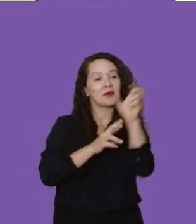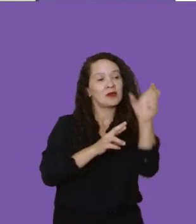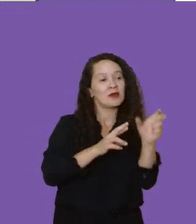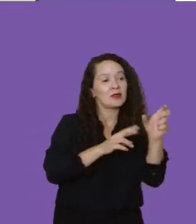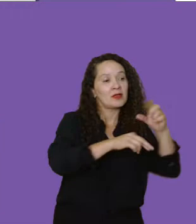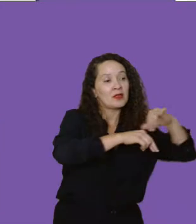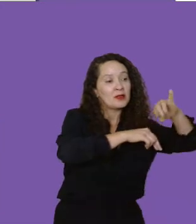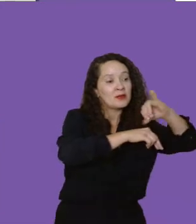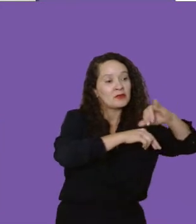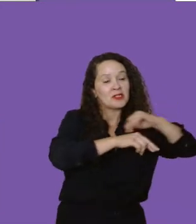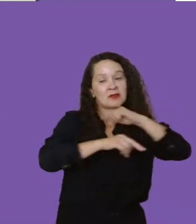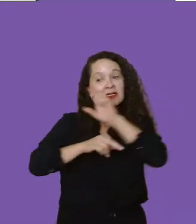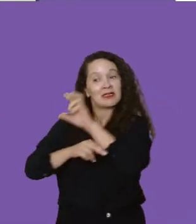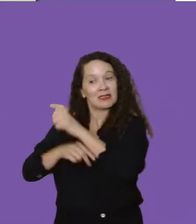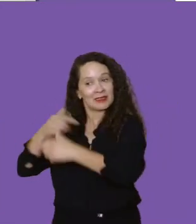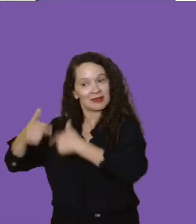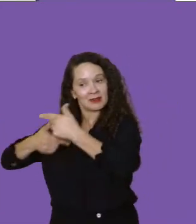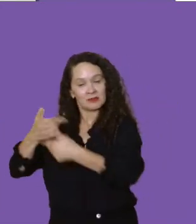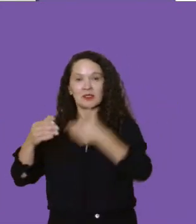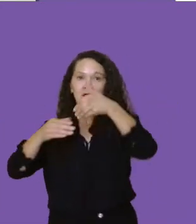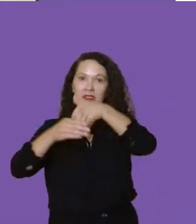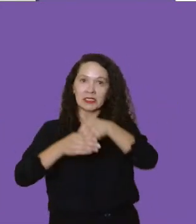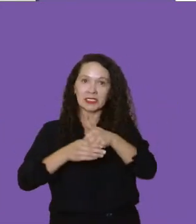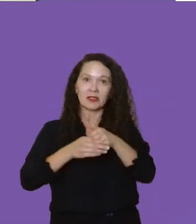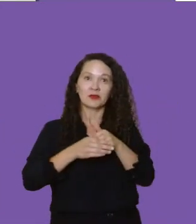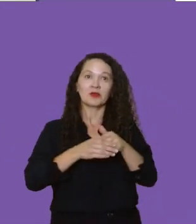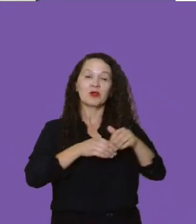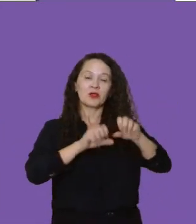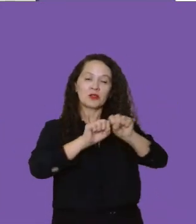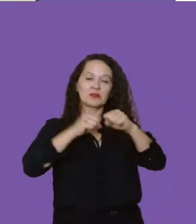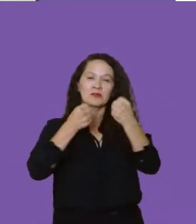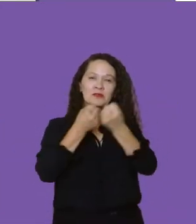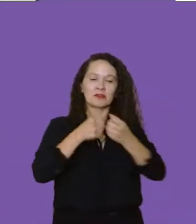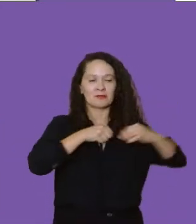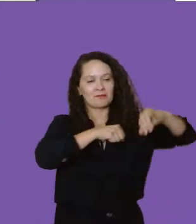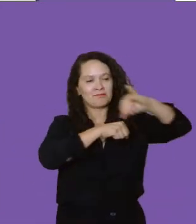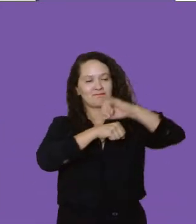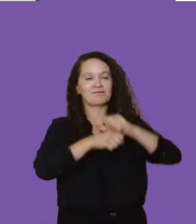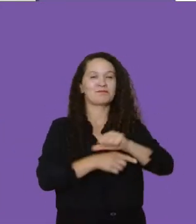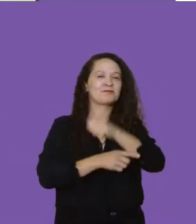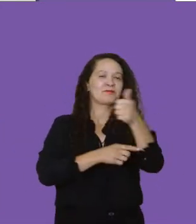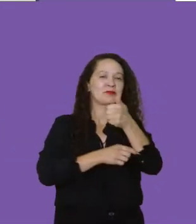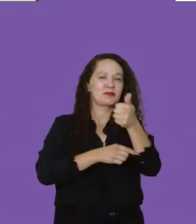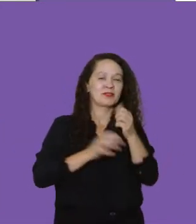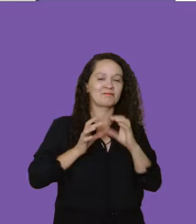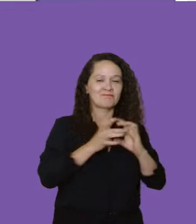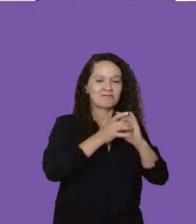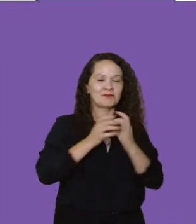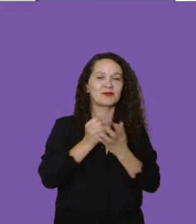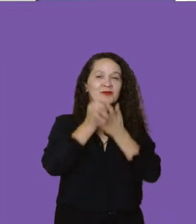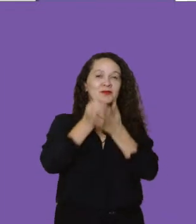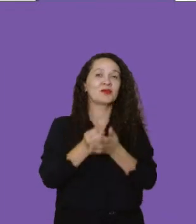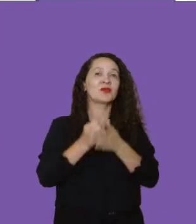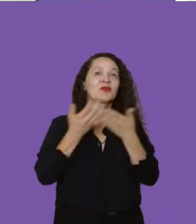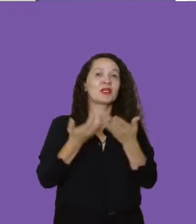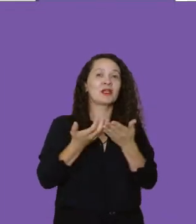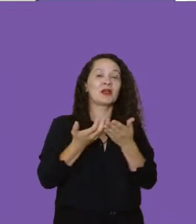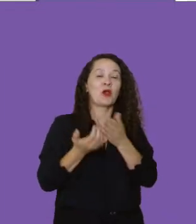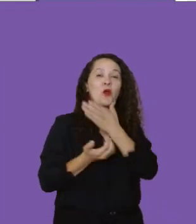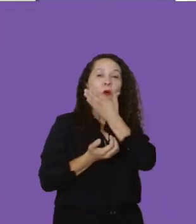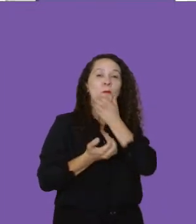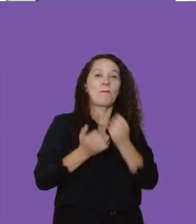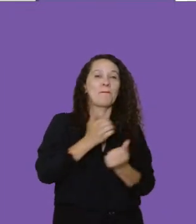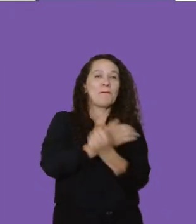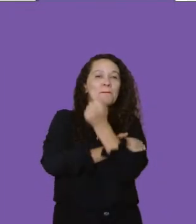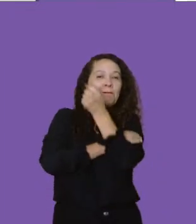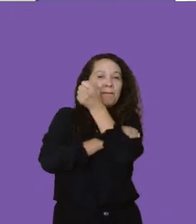capital e trabalho. Dentro do capitalismo, a primeira grande parceria é com o patriarcado. O